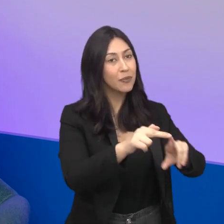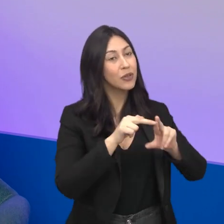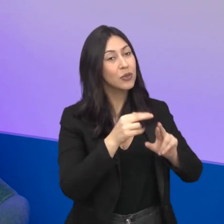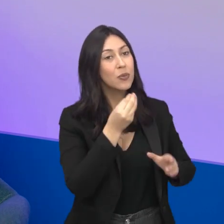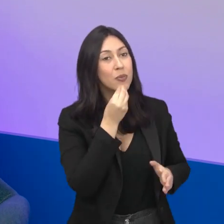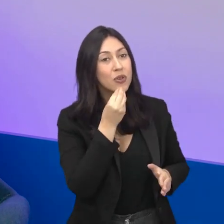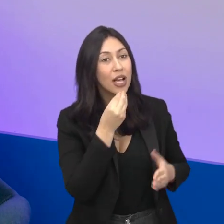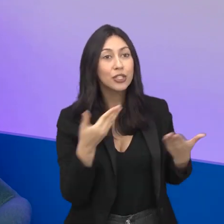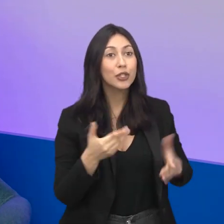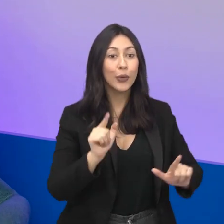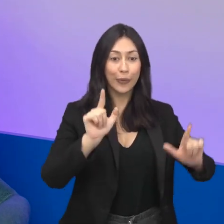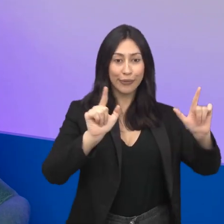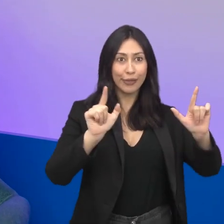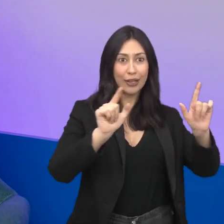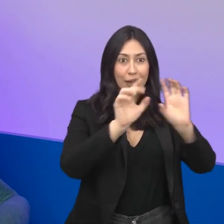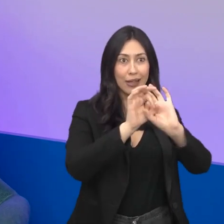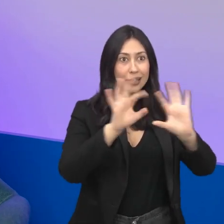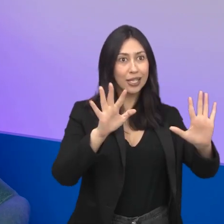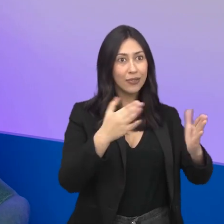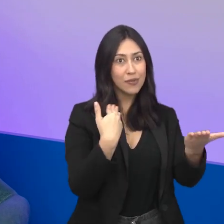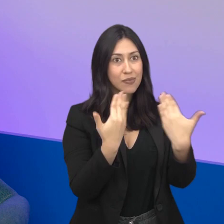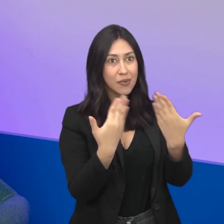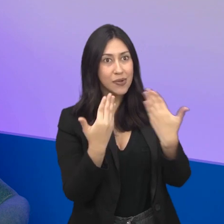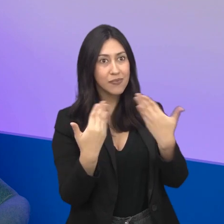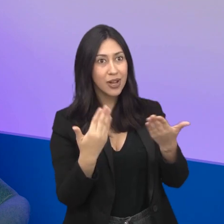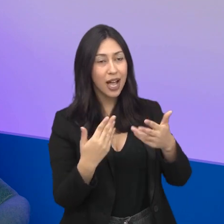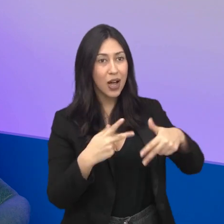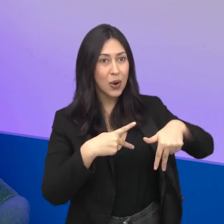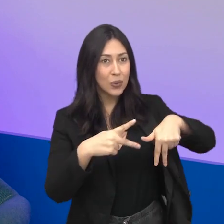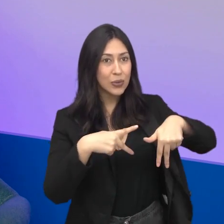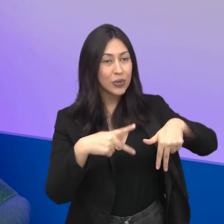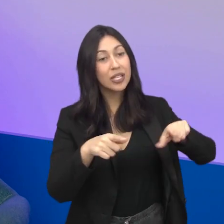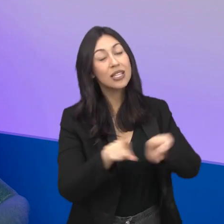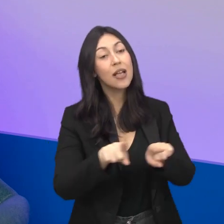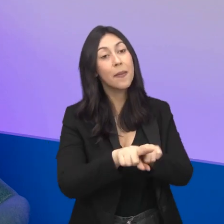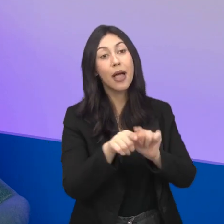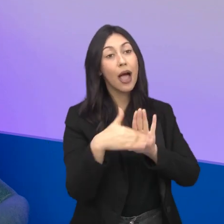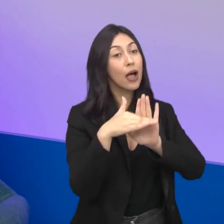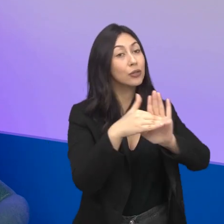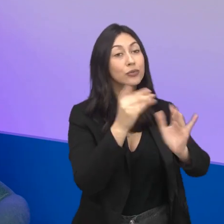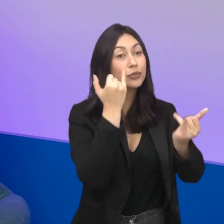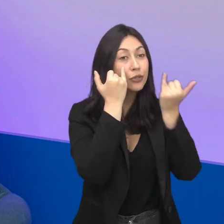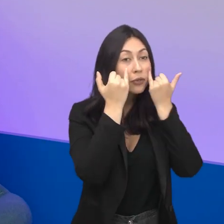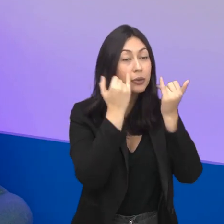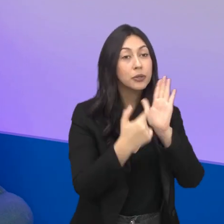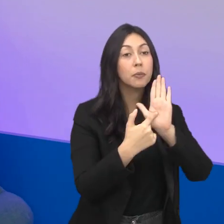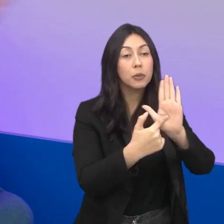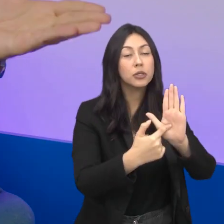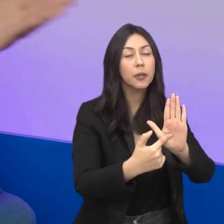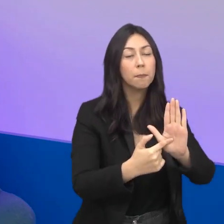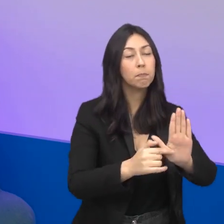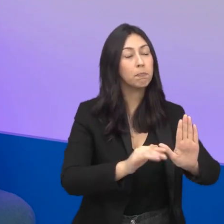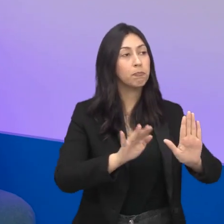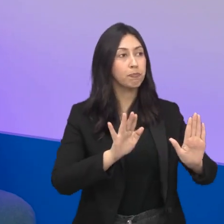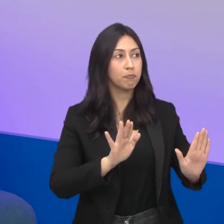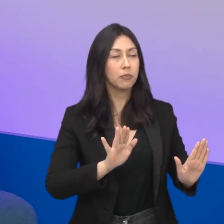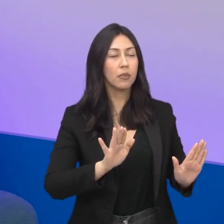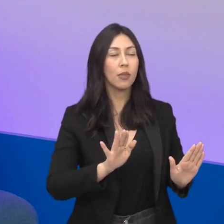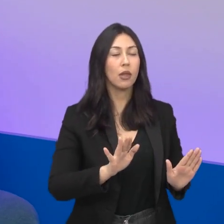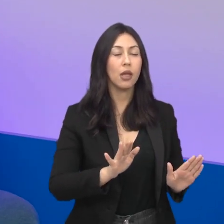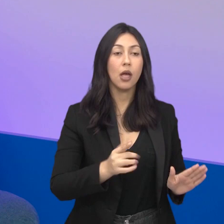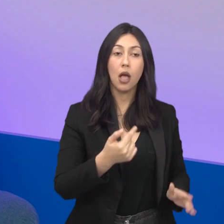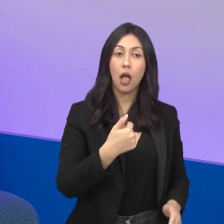oportunidade aqui de falar agora num canal aberto com os joseenses também contribui para a questão da transparência. No meu caso,